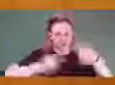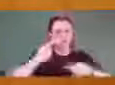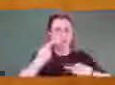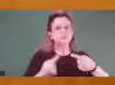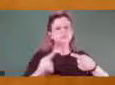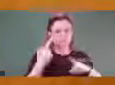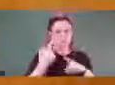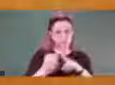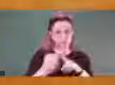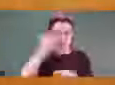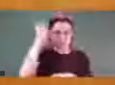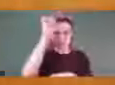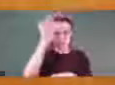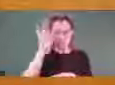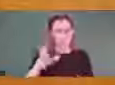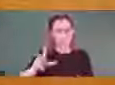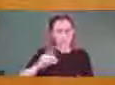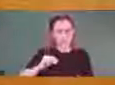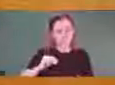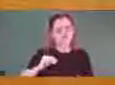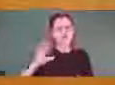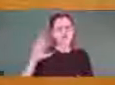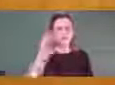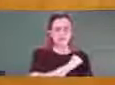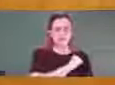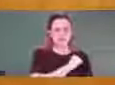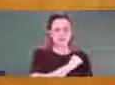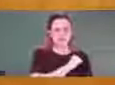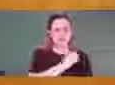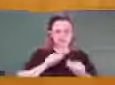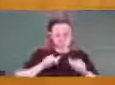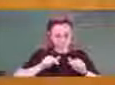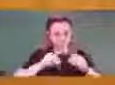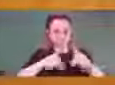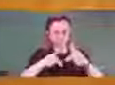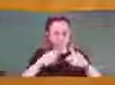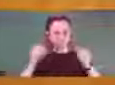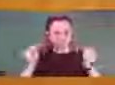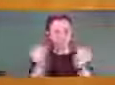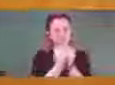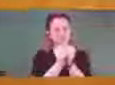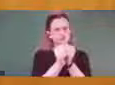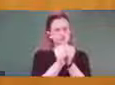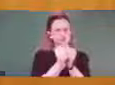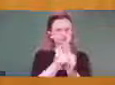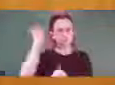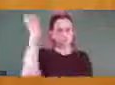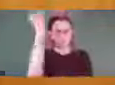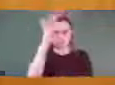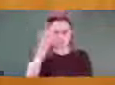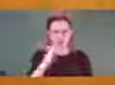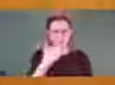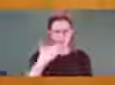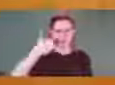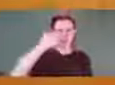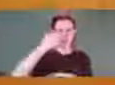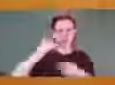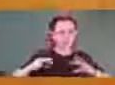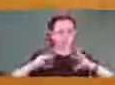e tem pressa vamos juntos a luta pela nossa democracia por um Brasil melhor para todos e todas um excelente